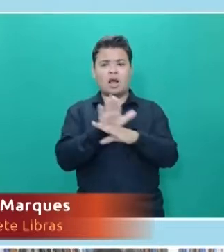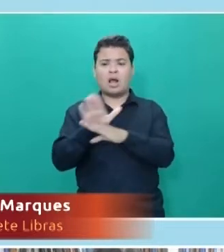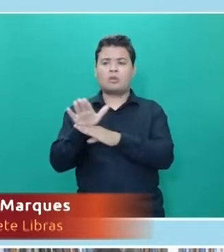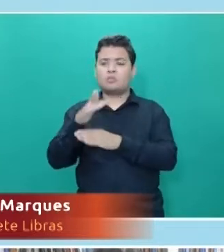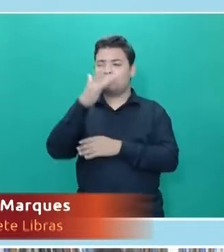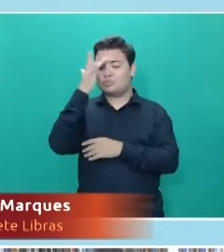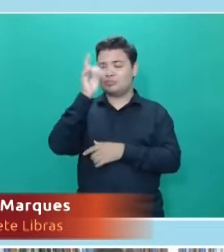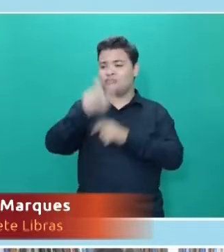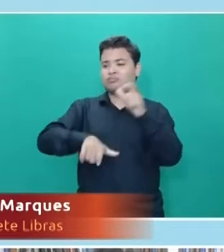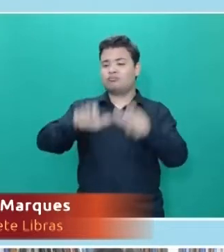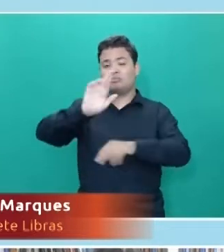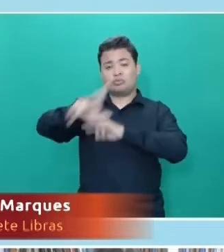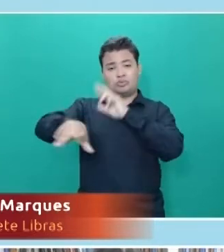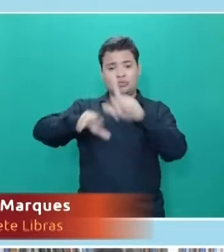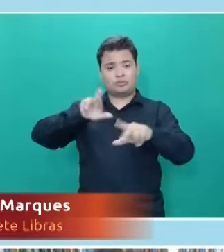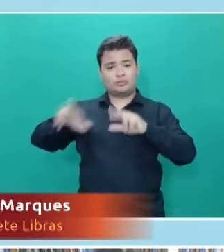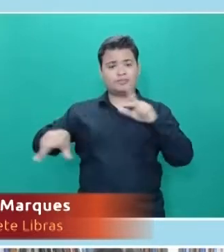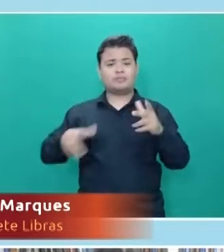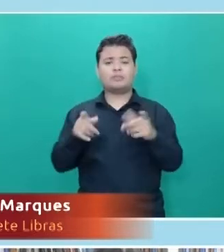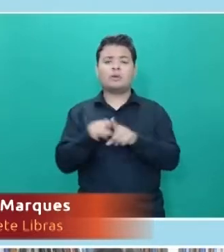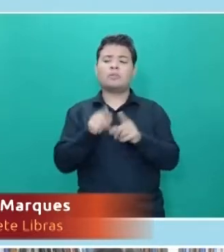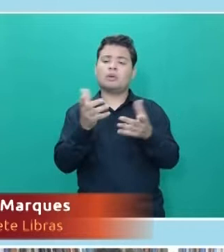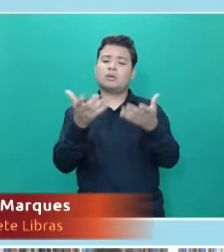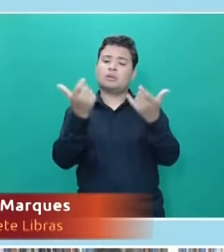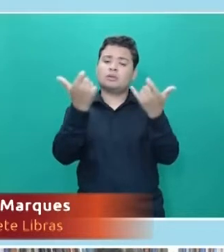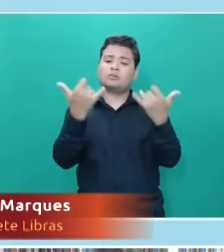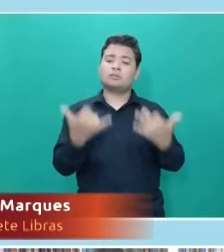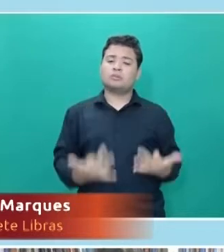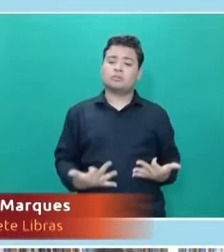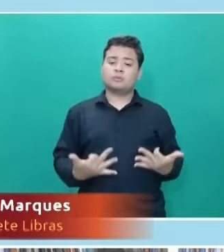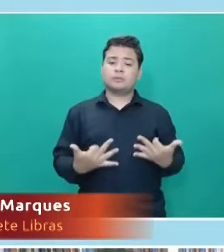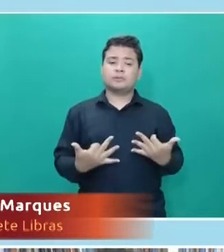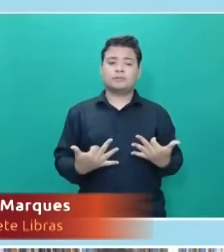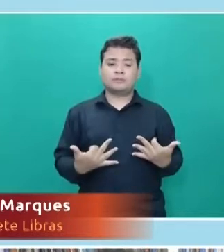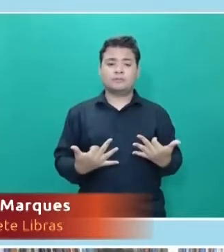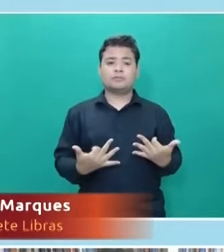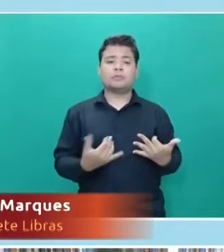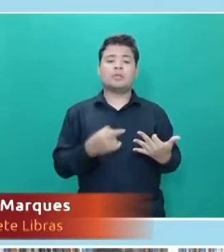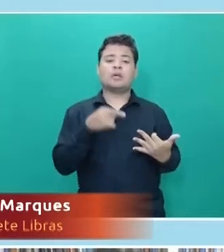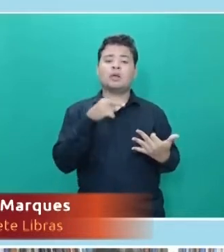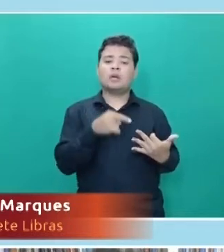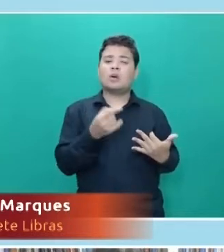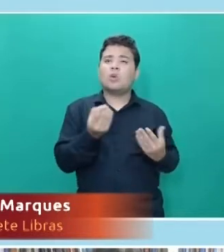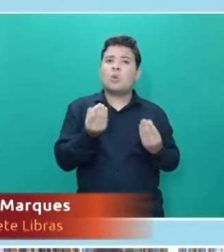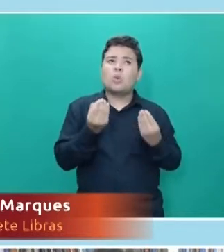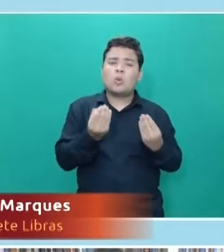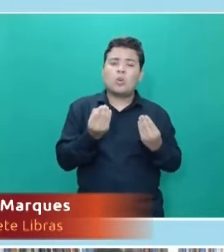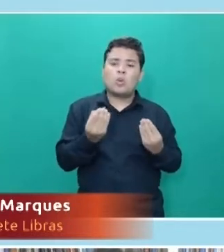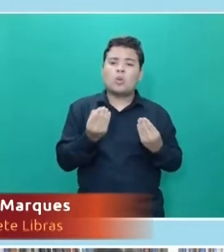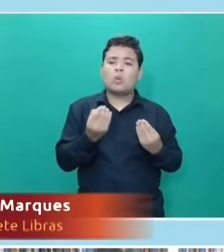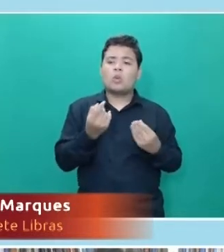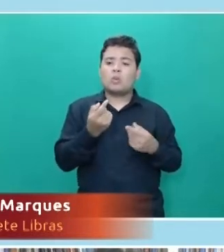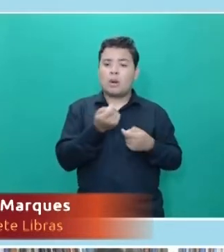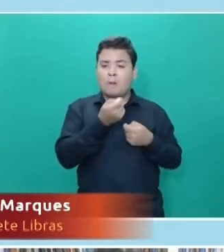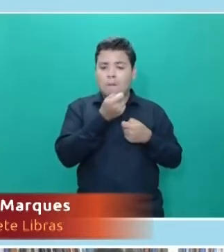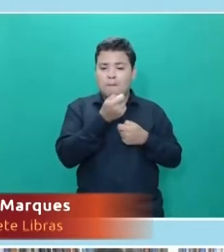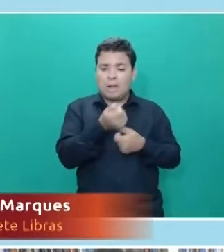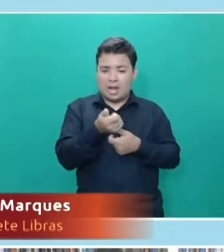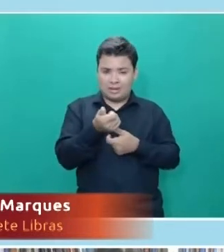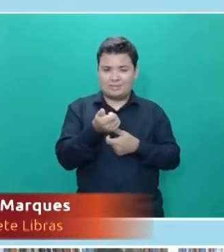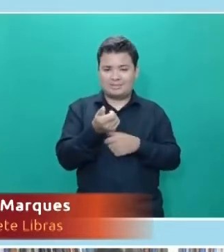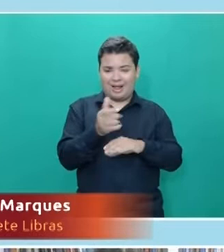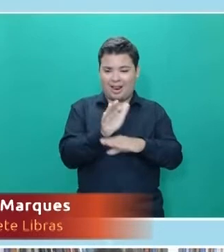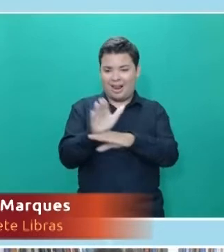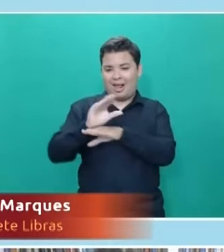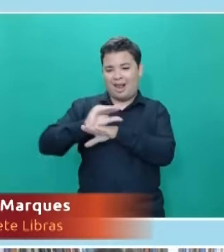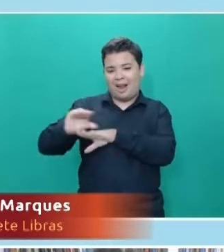E queria que o senhor também tocasse num assunto de como é financiado esses benefícios são financiados, né? Que eles